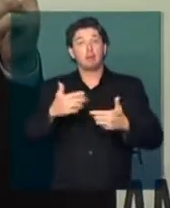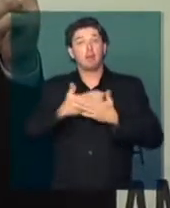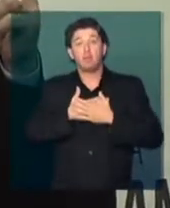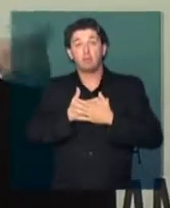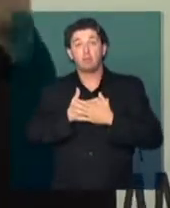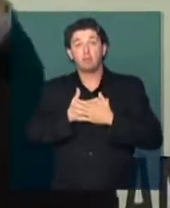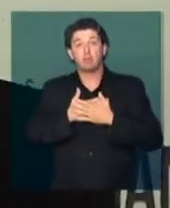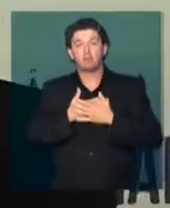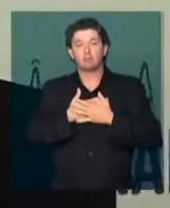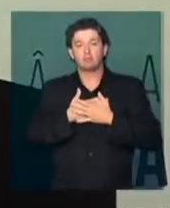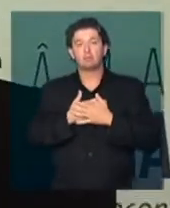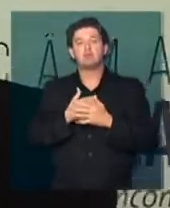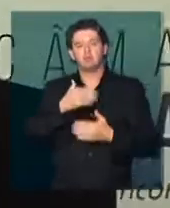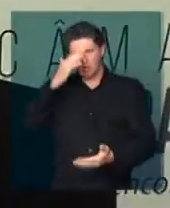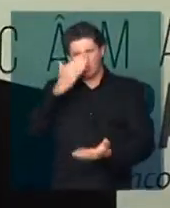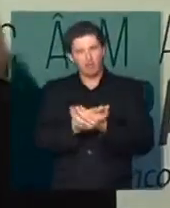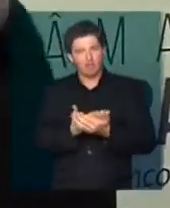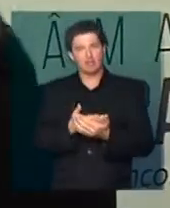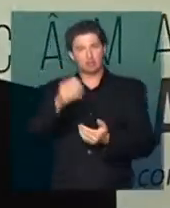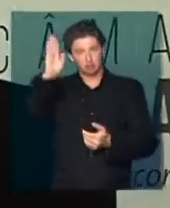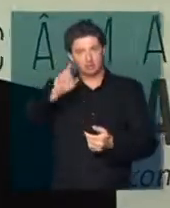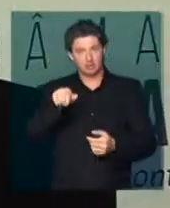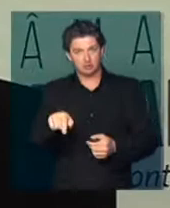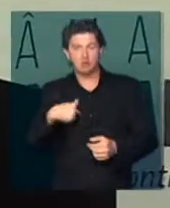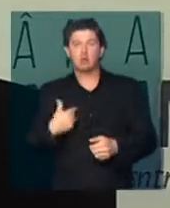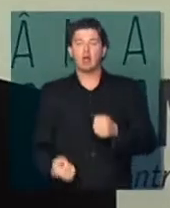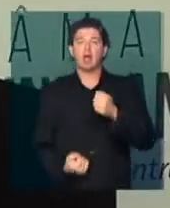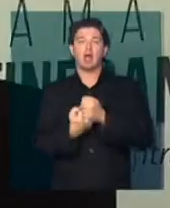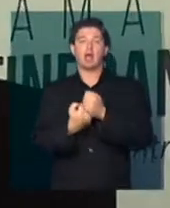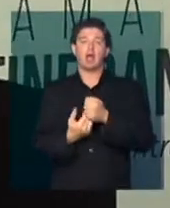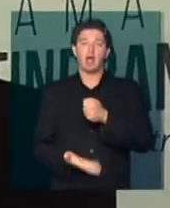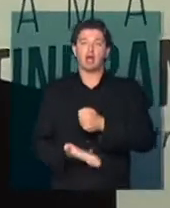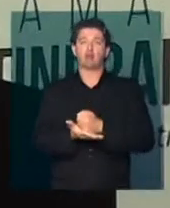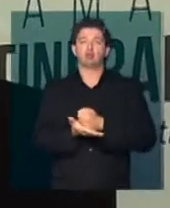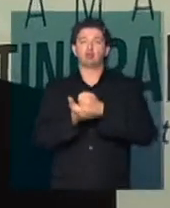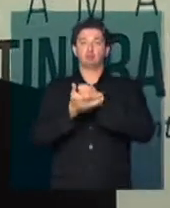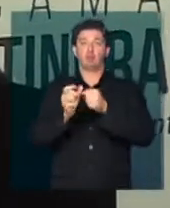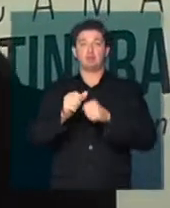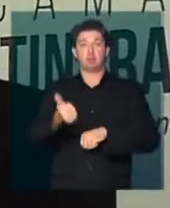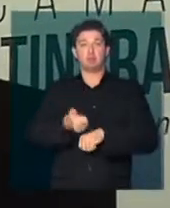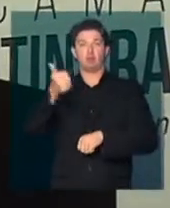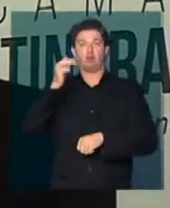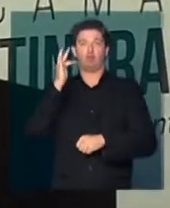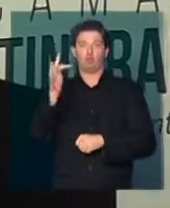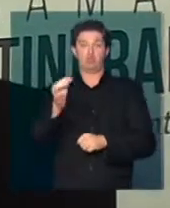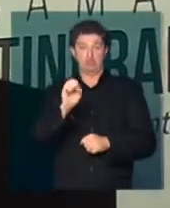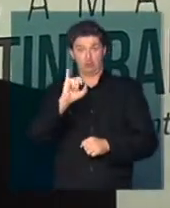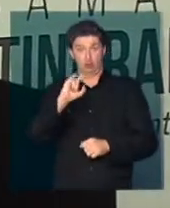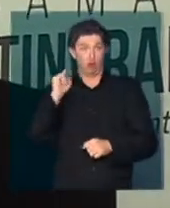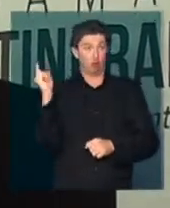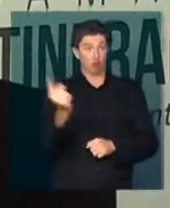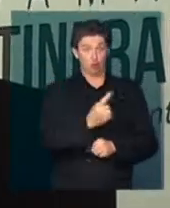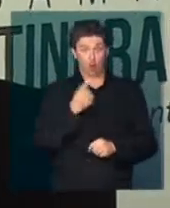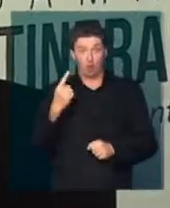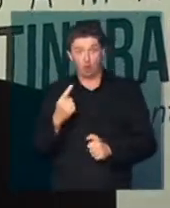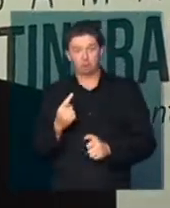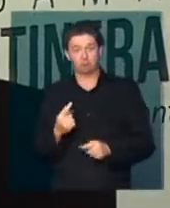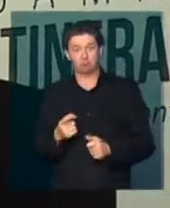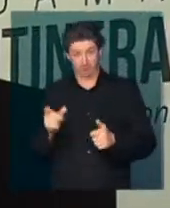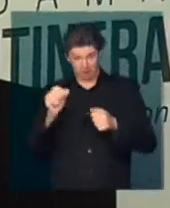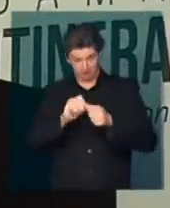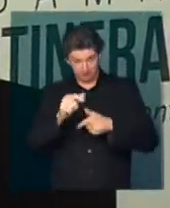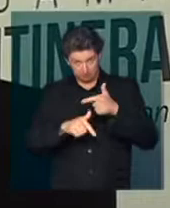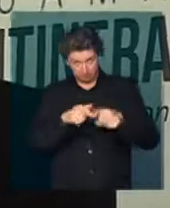parte. Eu acredito nesse Brasil e quero ajudar a construir um futuro melhor. E se todos nós fizermos a